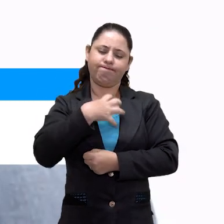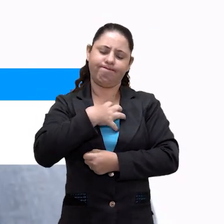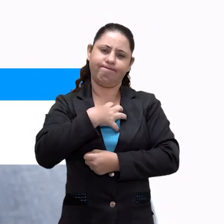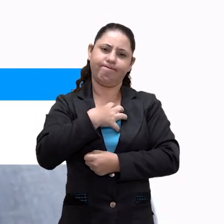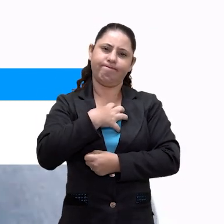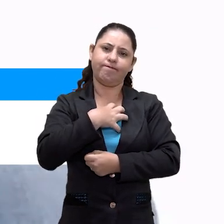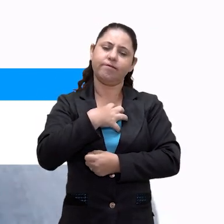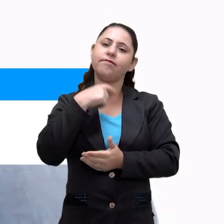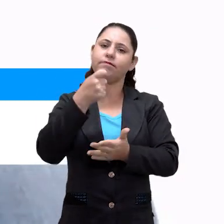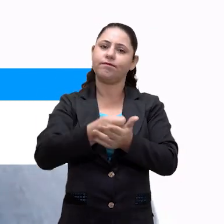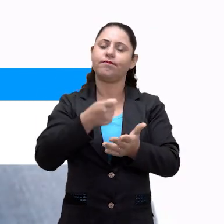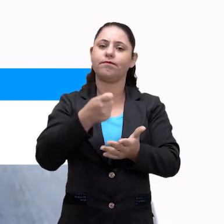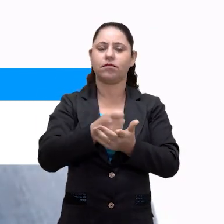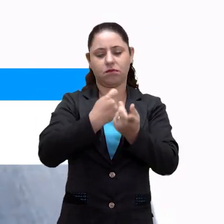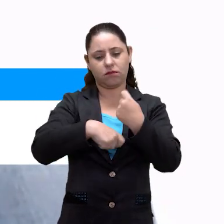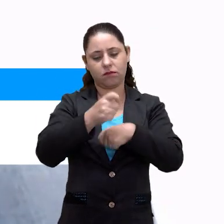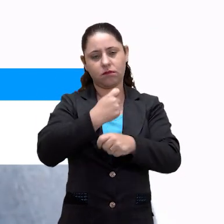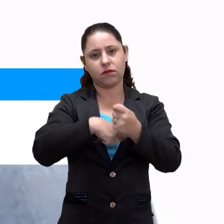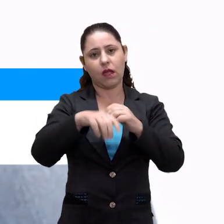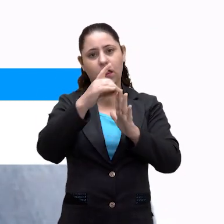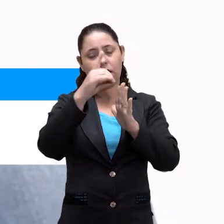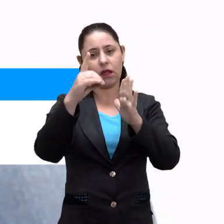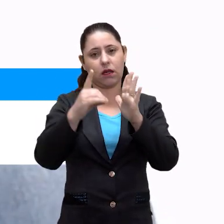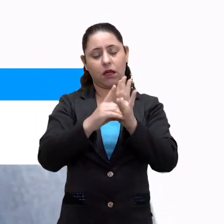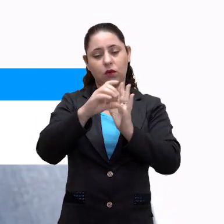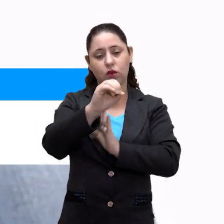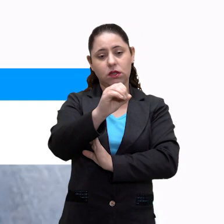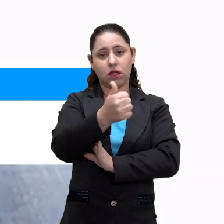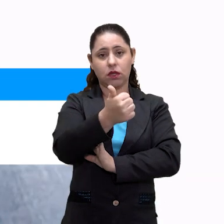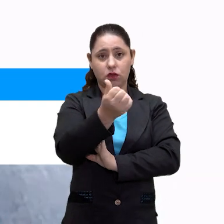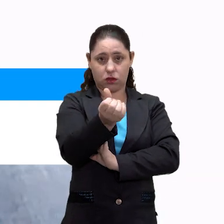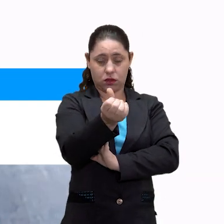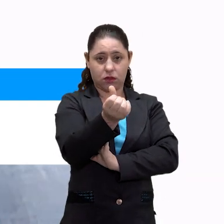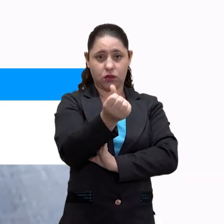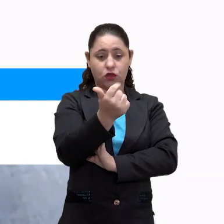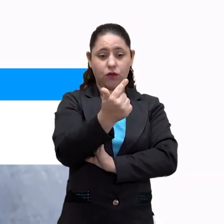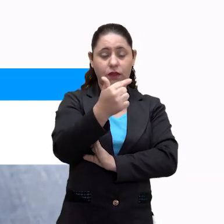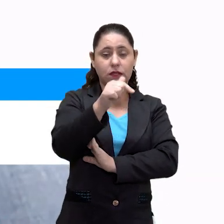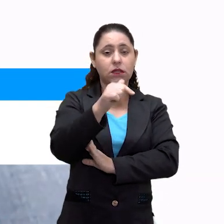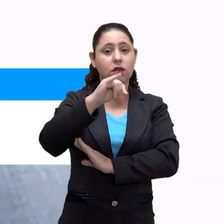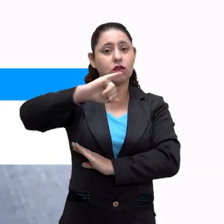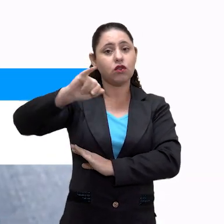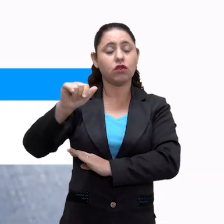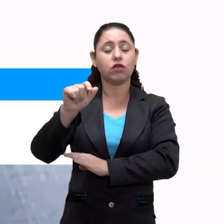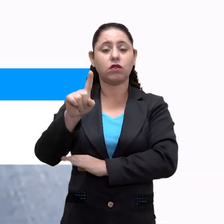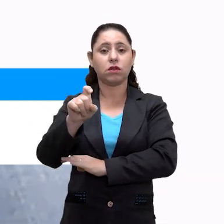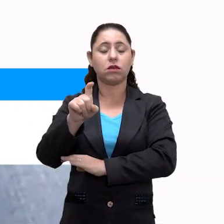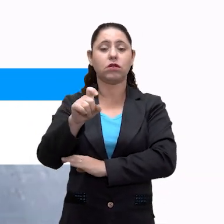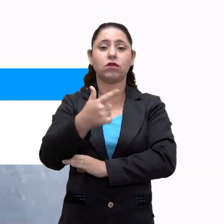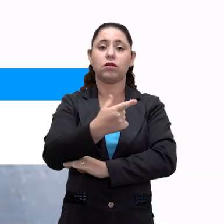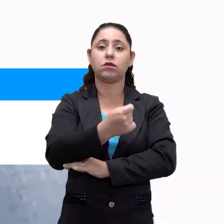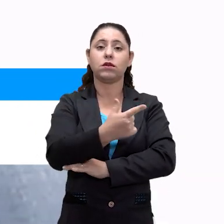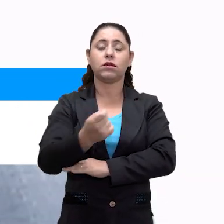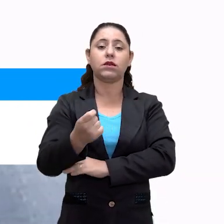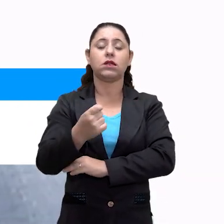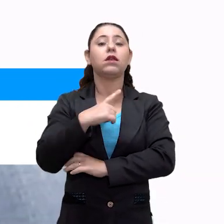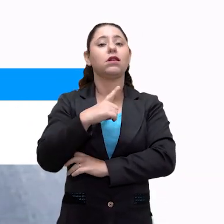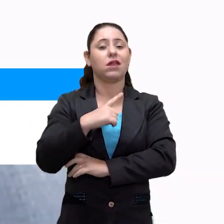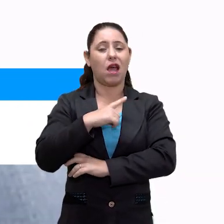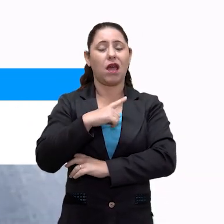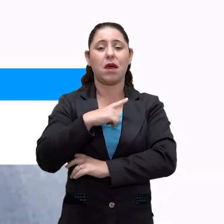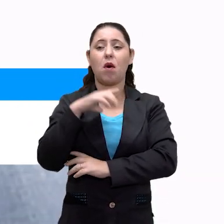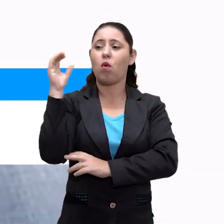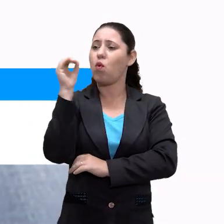senhor Ademar Dal Bosco, sensibilizado e cumpridor de boa gestão, editou o decreto 016 de